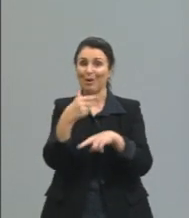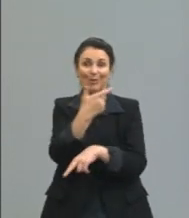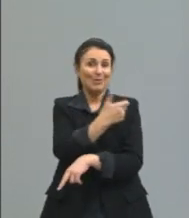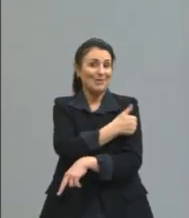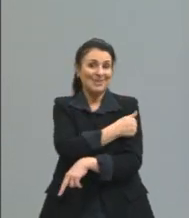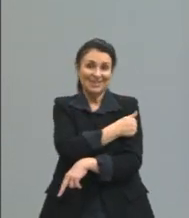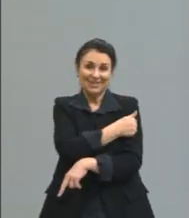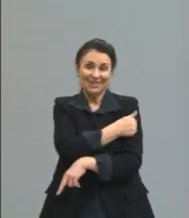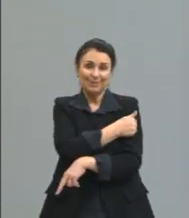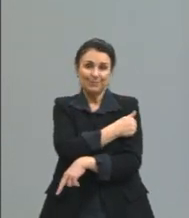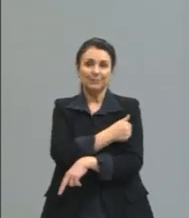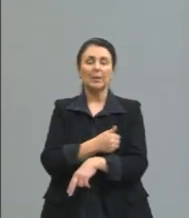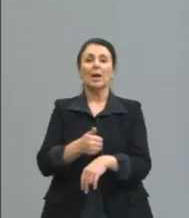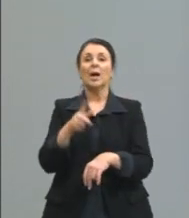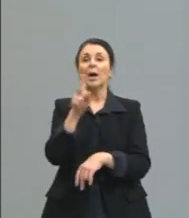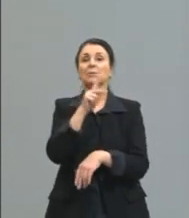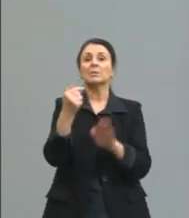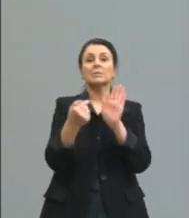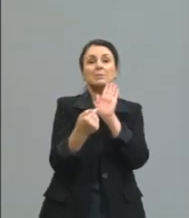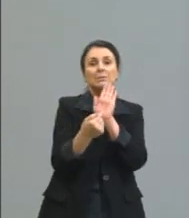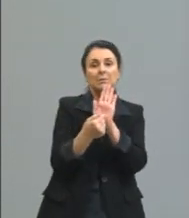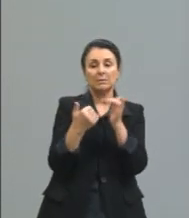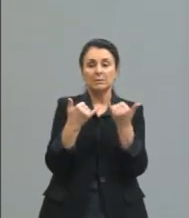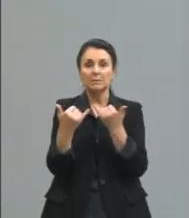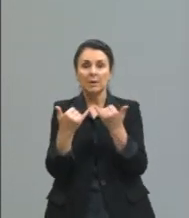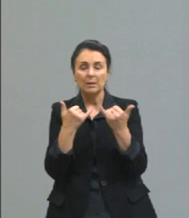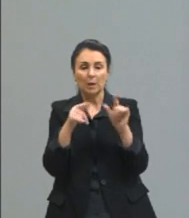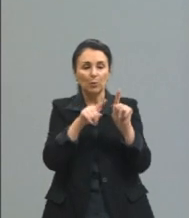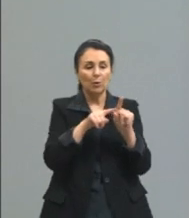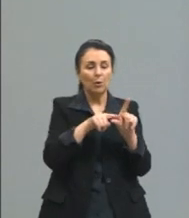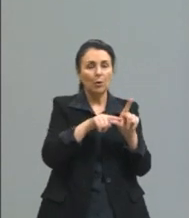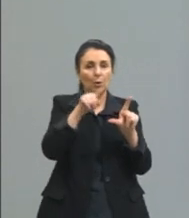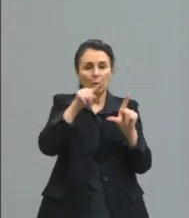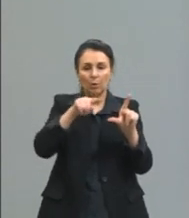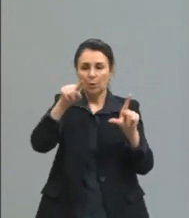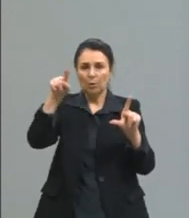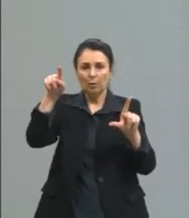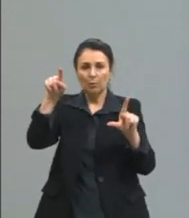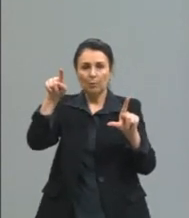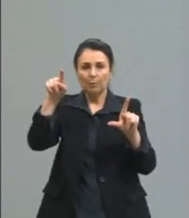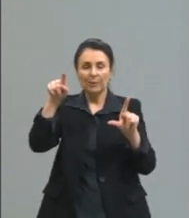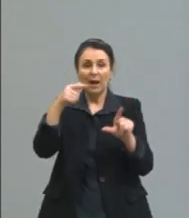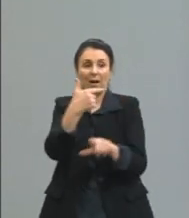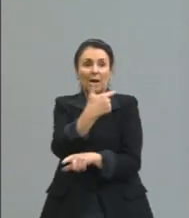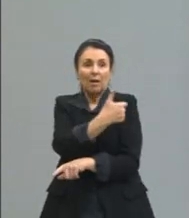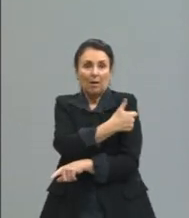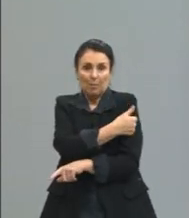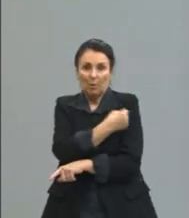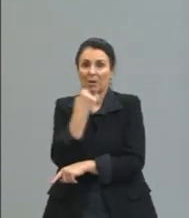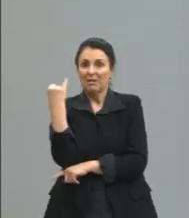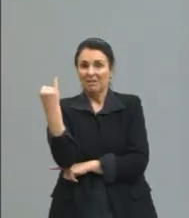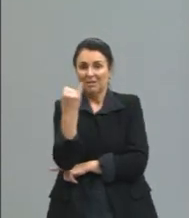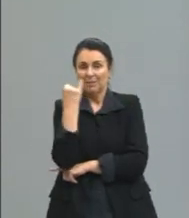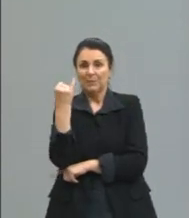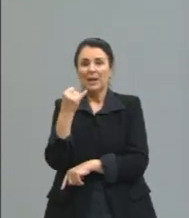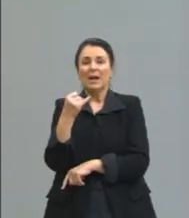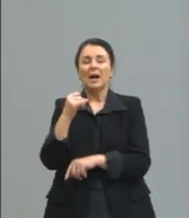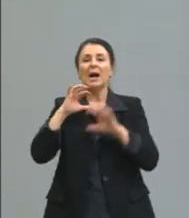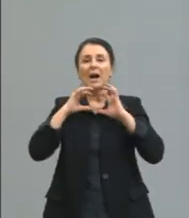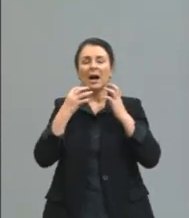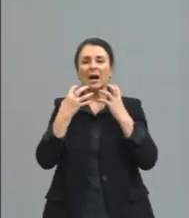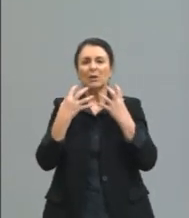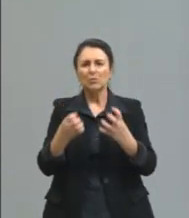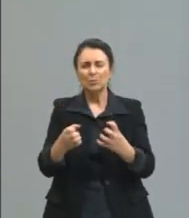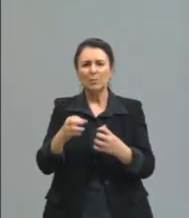Bom, aqui são alguns exemplos, né, gráficos, do que a vacinação ajudou, né? Um exemplo é a caxumba,